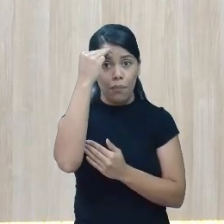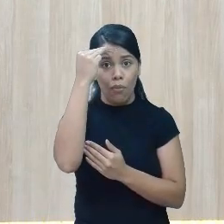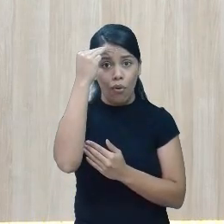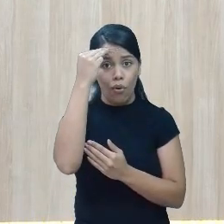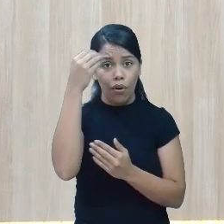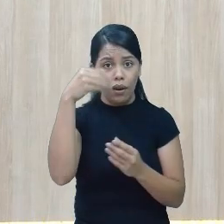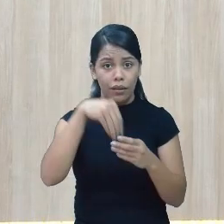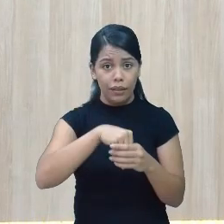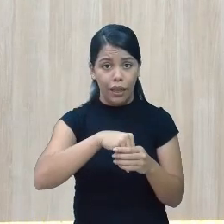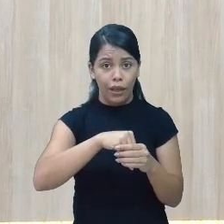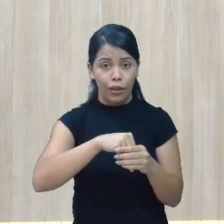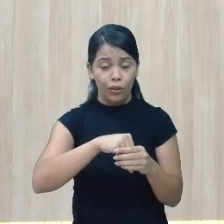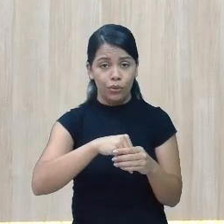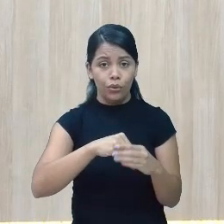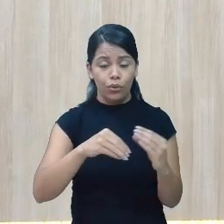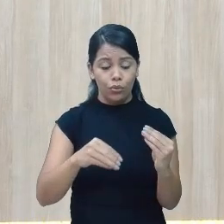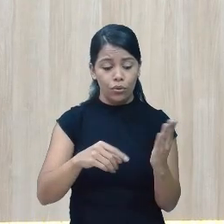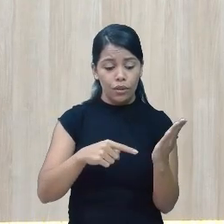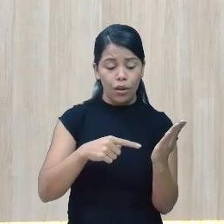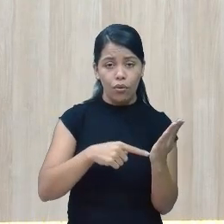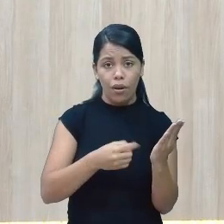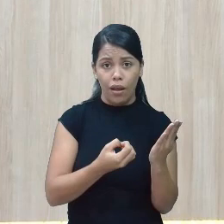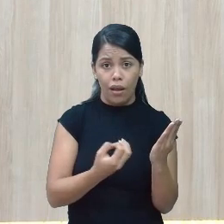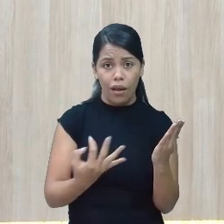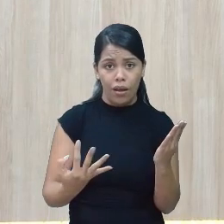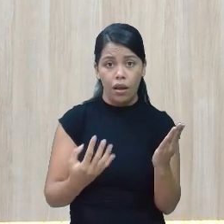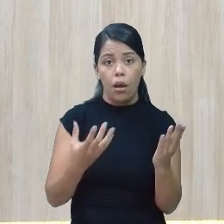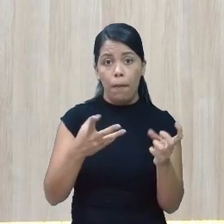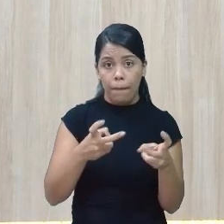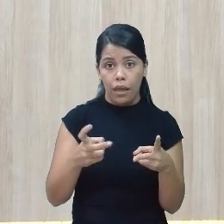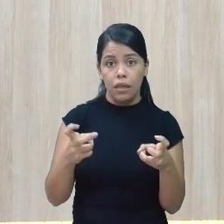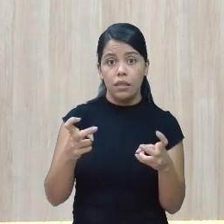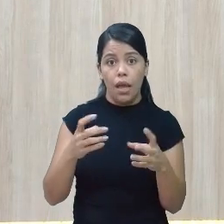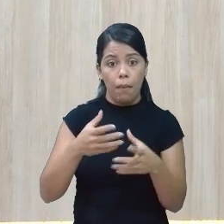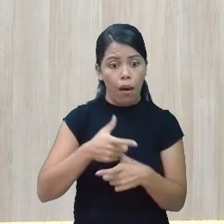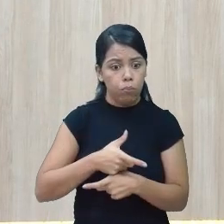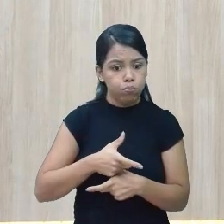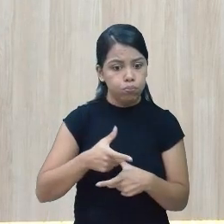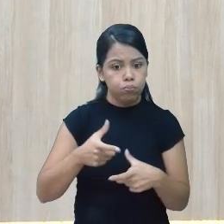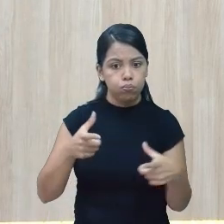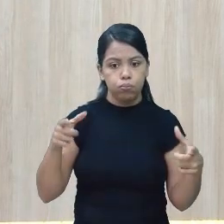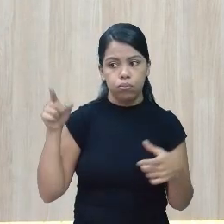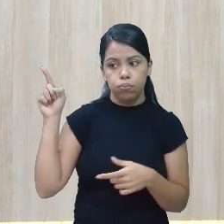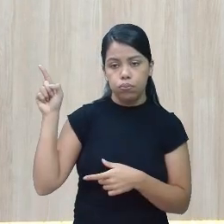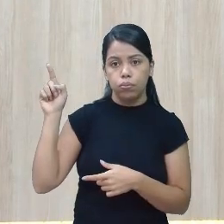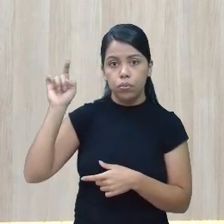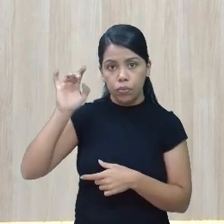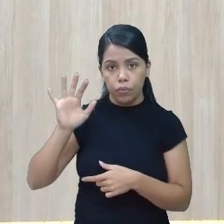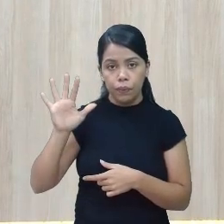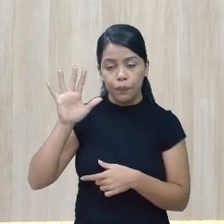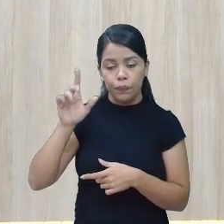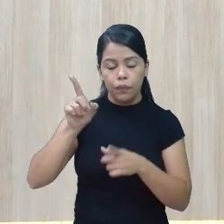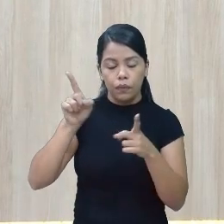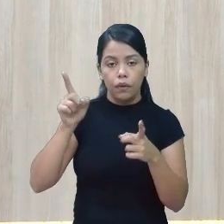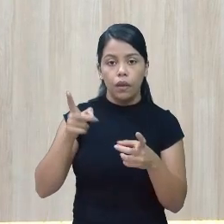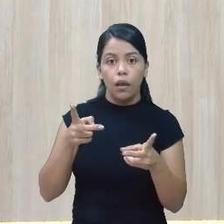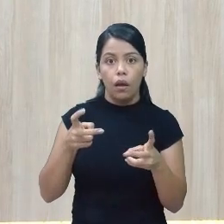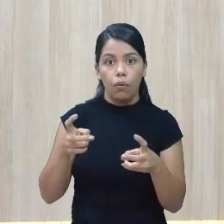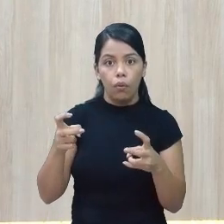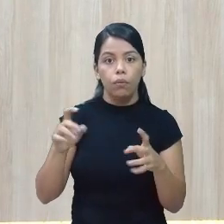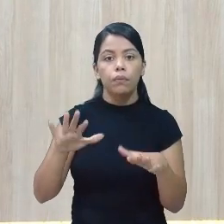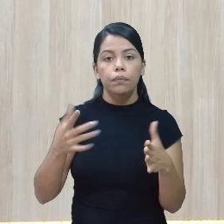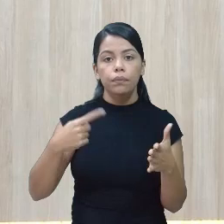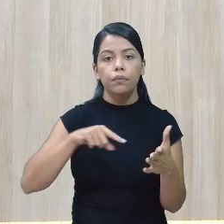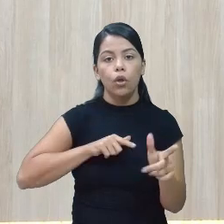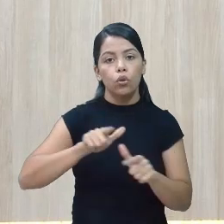num celular, tá certo? Então veja que essa quantidade de informações, ela é muito grande e vai ser trabalho para a gente, nas